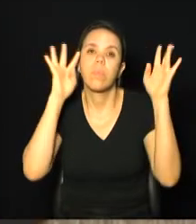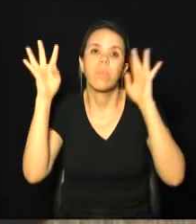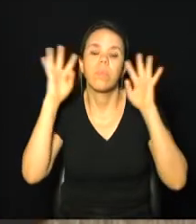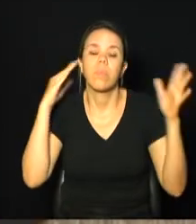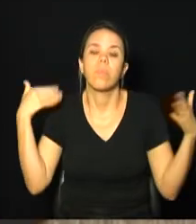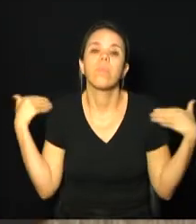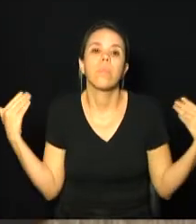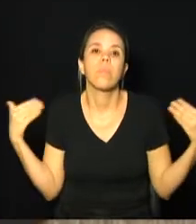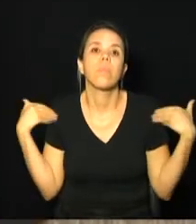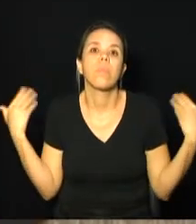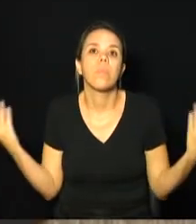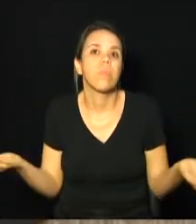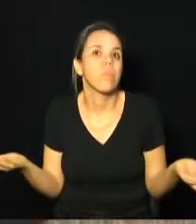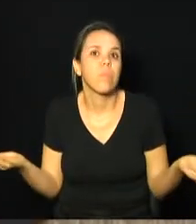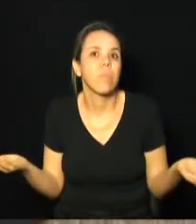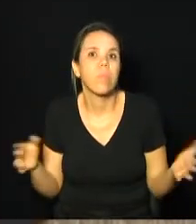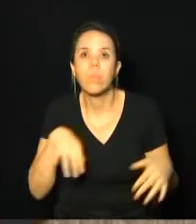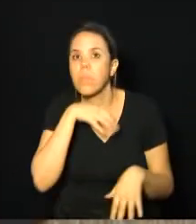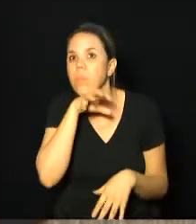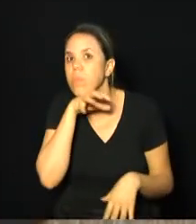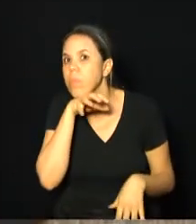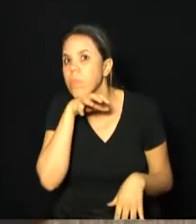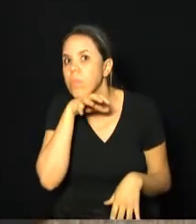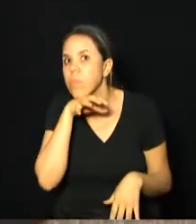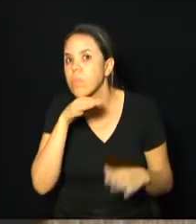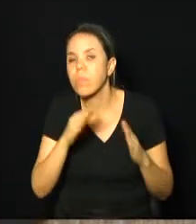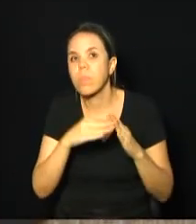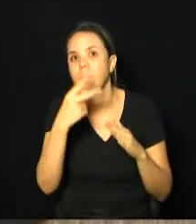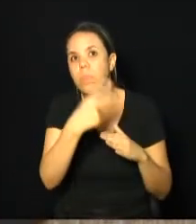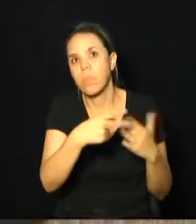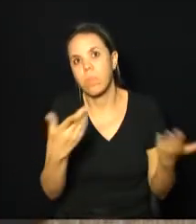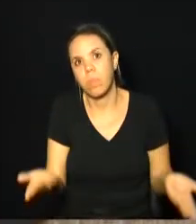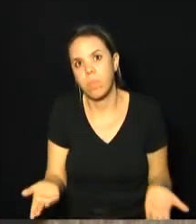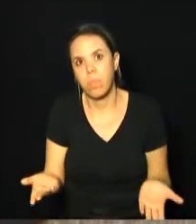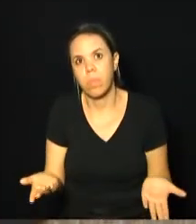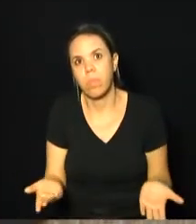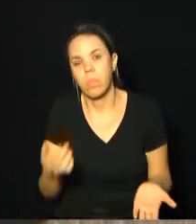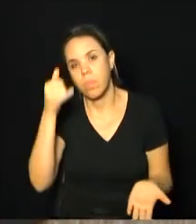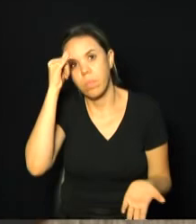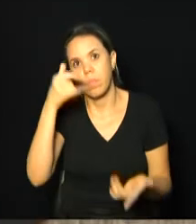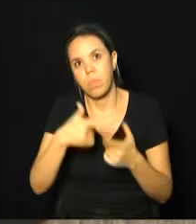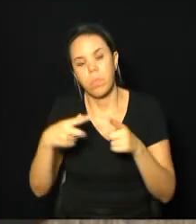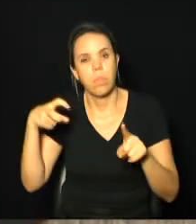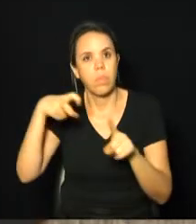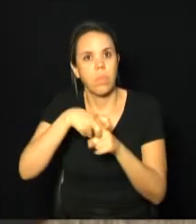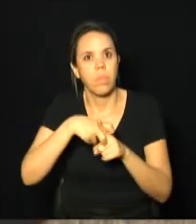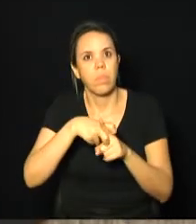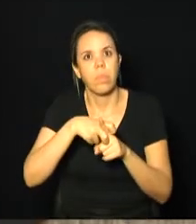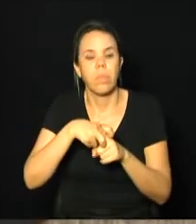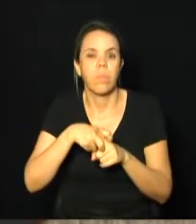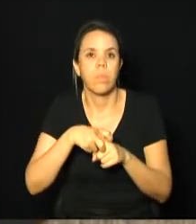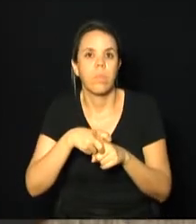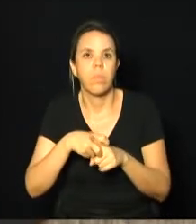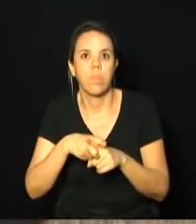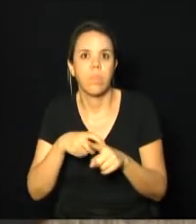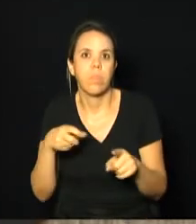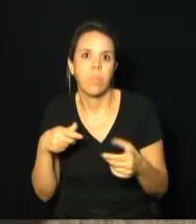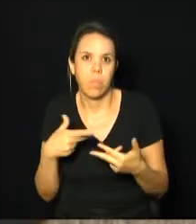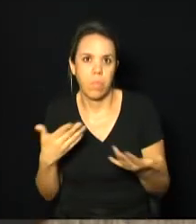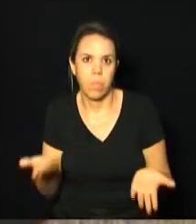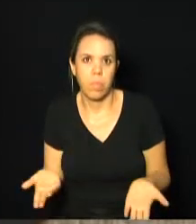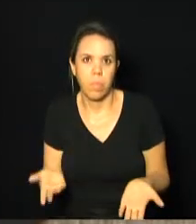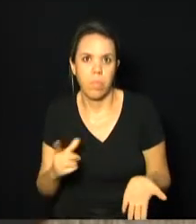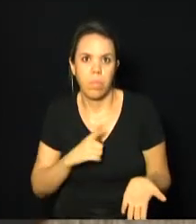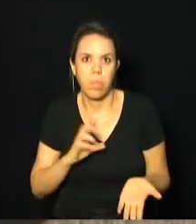passear, e os animais é onde é o habitat deles. Então, para evitar atropelamentos, né, e acidentes que